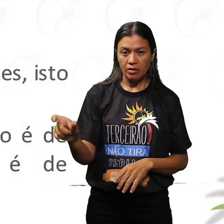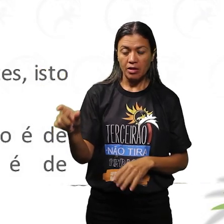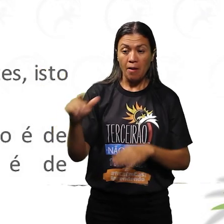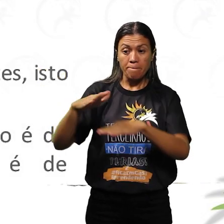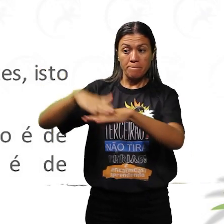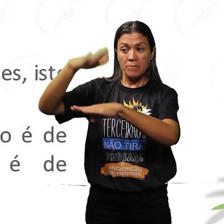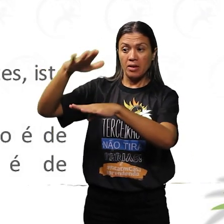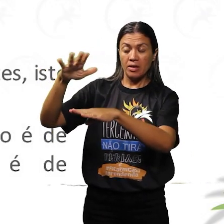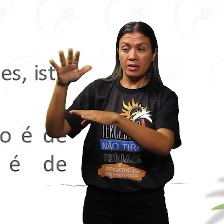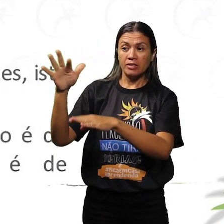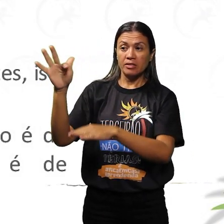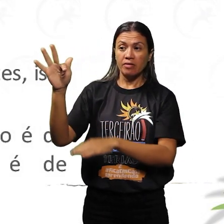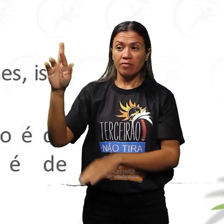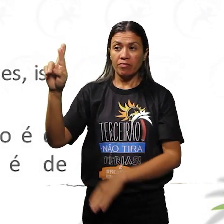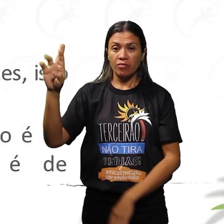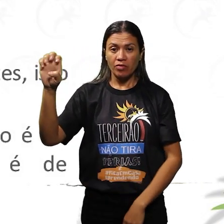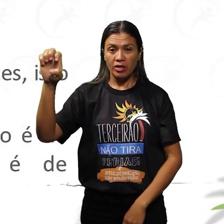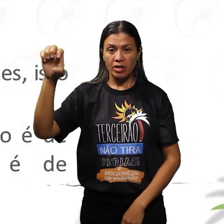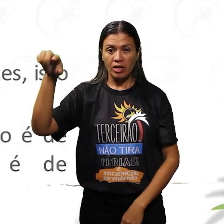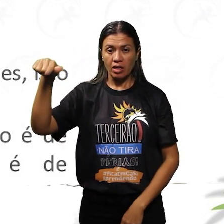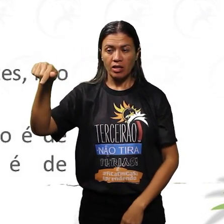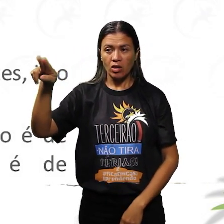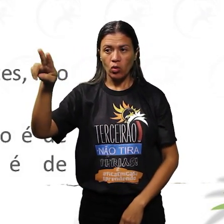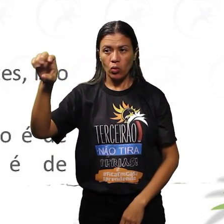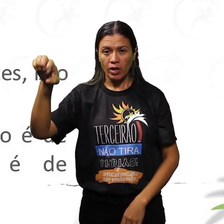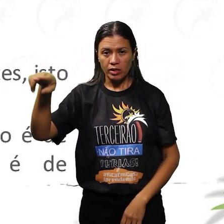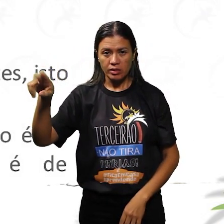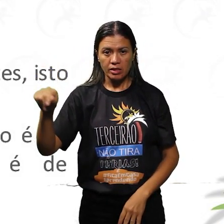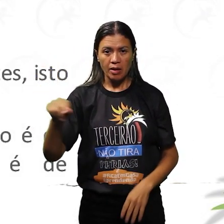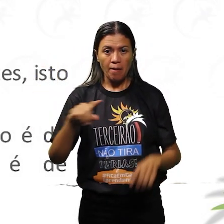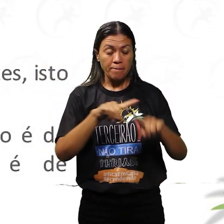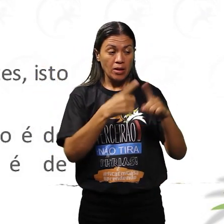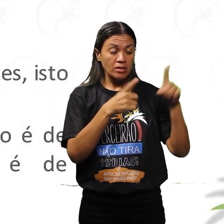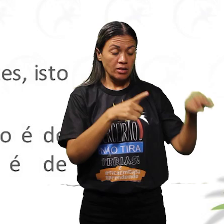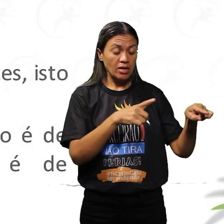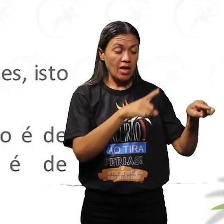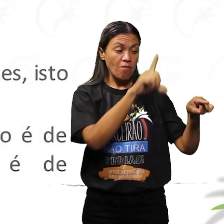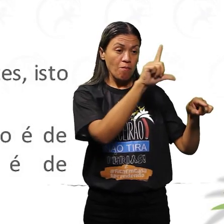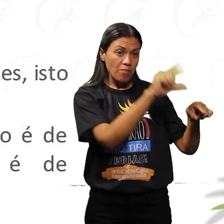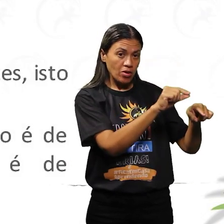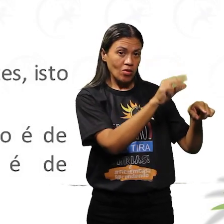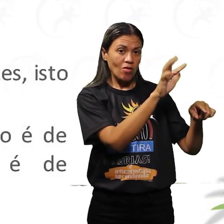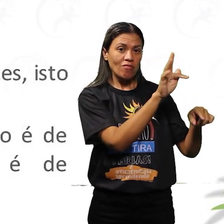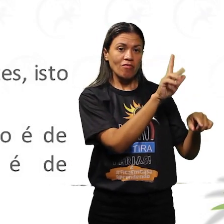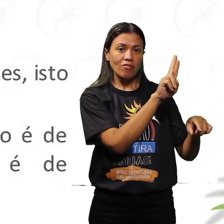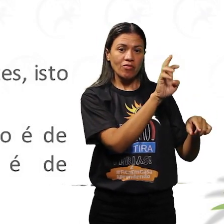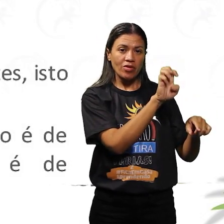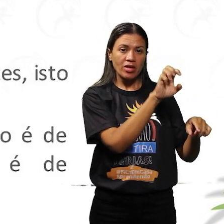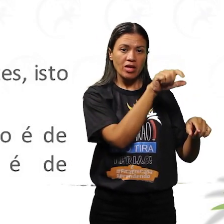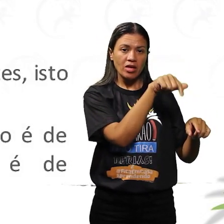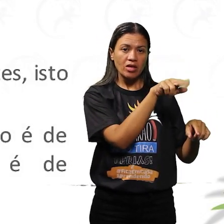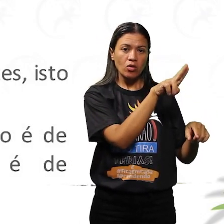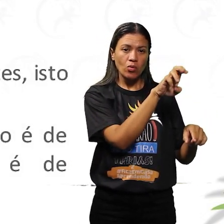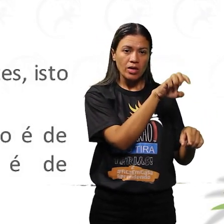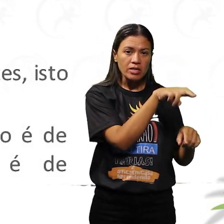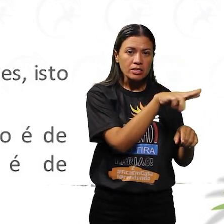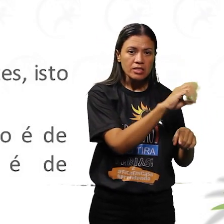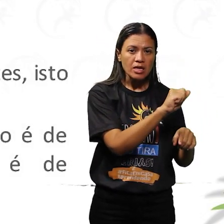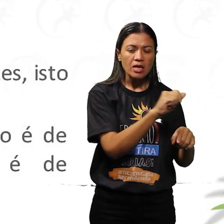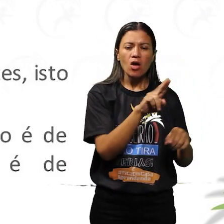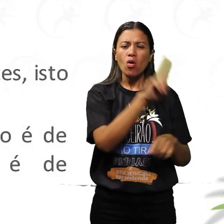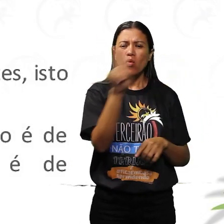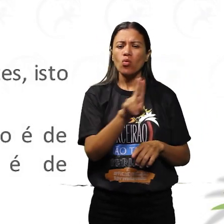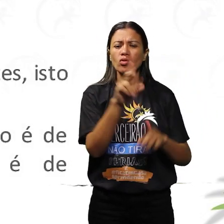frequência, mais grave, menor ou menos frequência, beleza? E aí a gente usa o termo lá embaixo que está de vermelho no material de vocês,